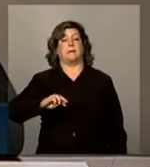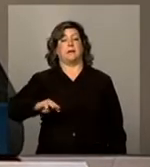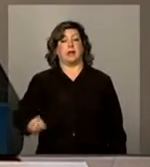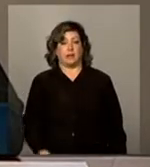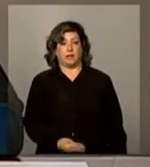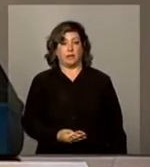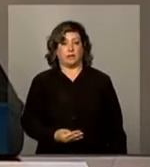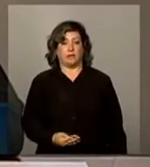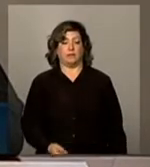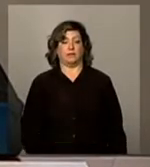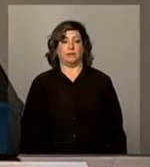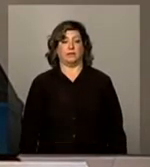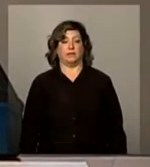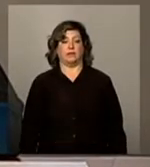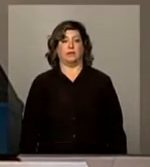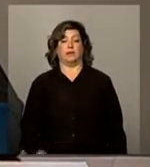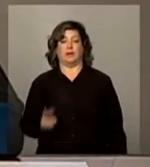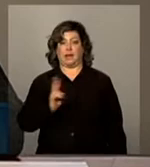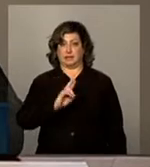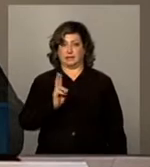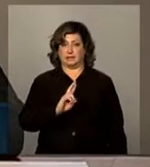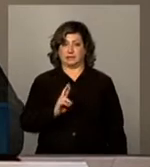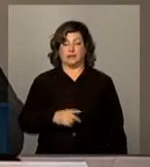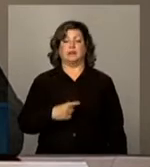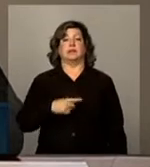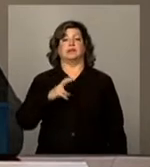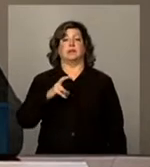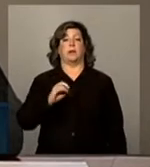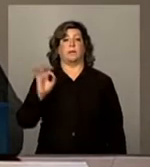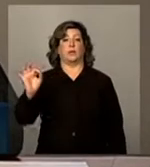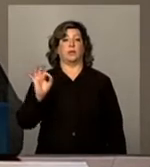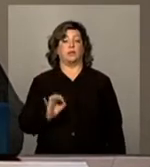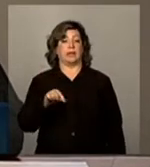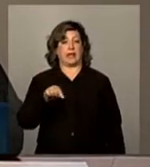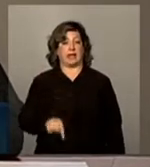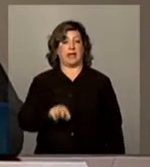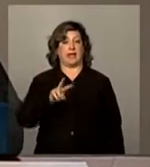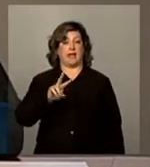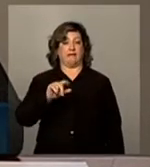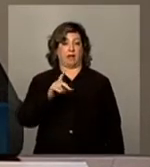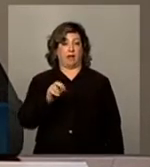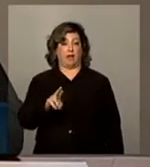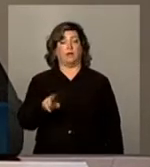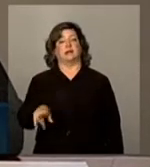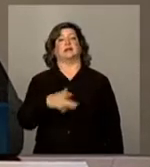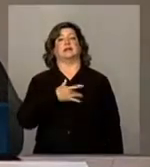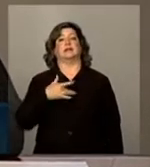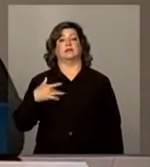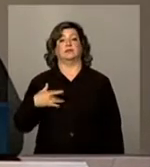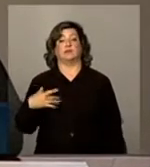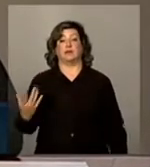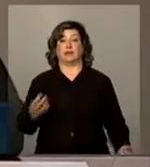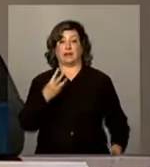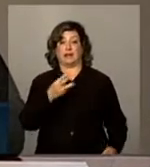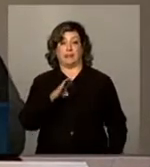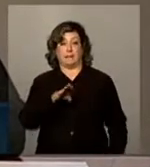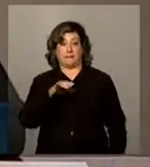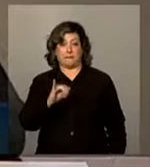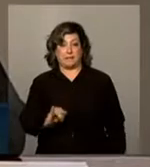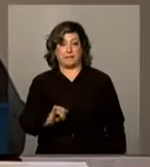6.510 milhões de reais. 50% desse valor na saúde. Né? Então,